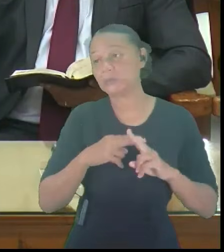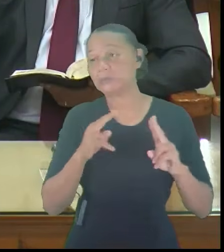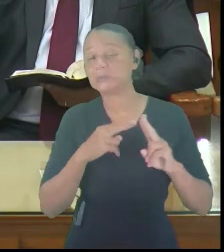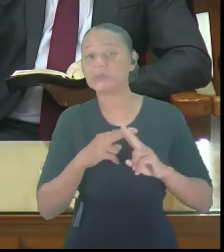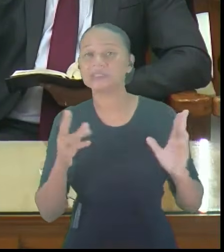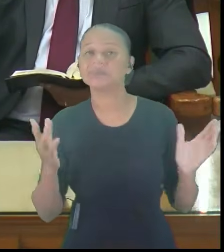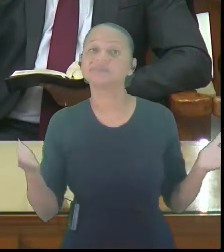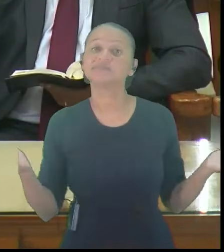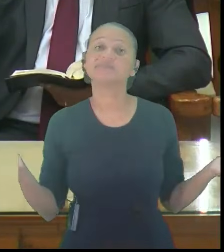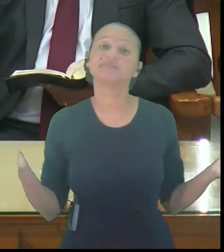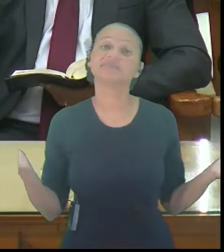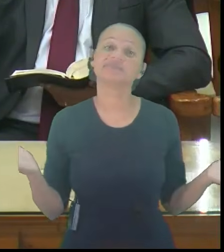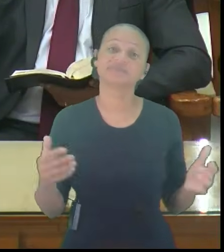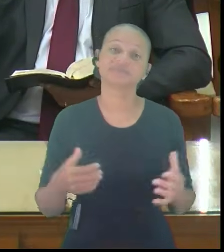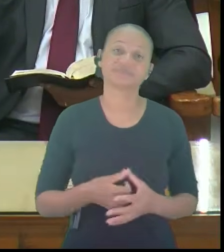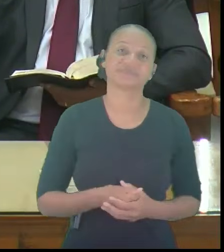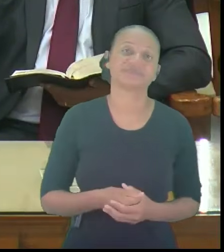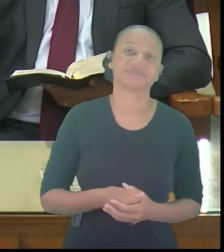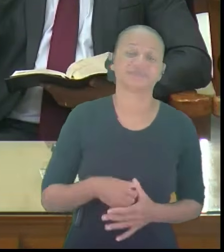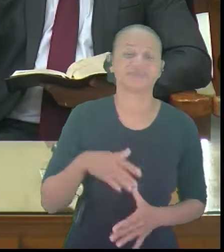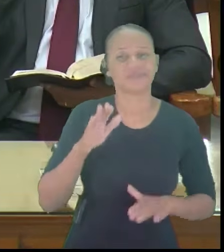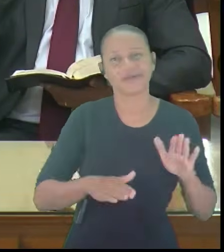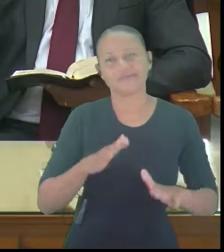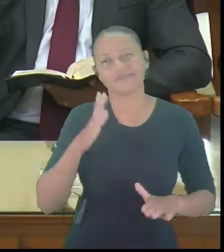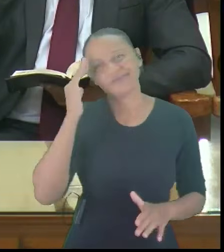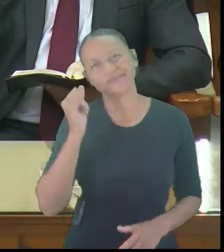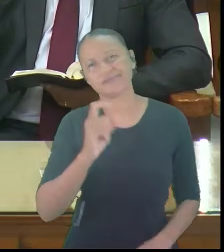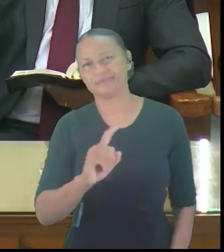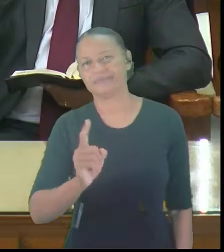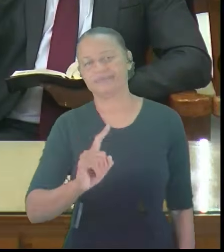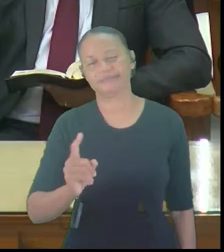sabem. E talvez não saibam.